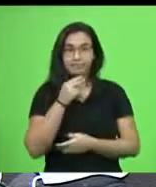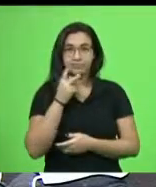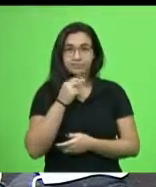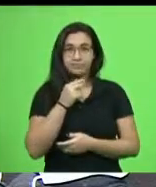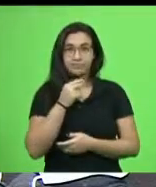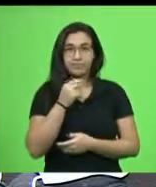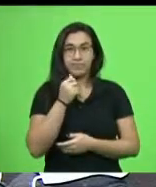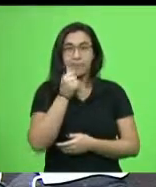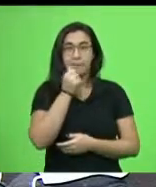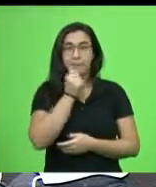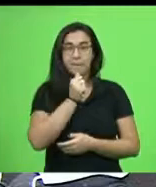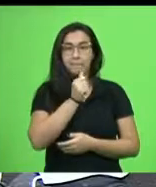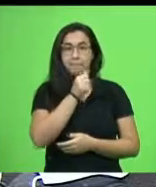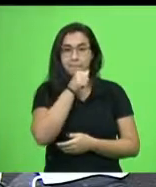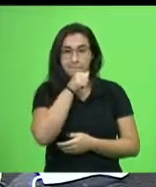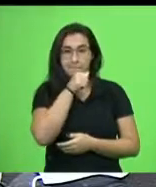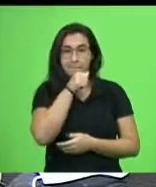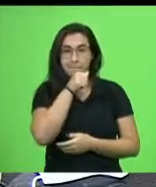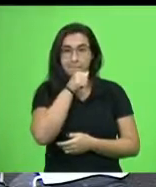Mãe,